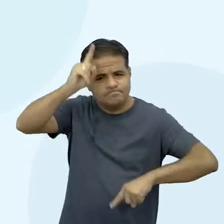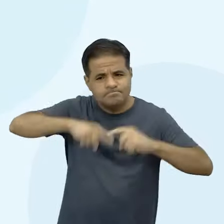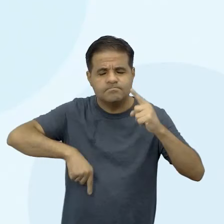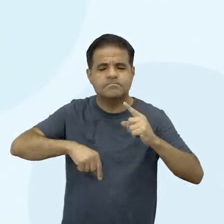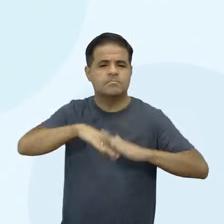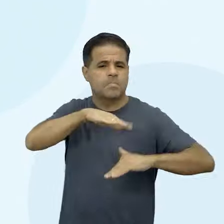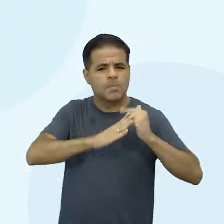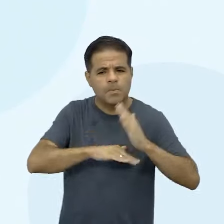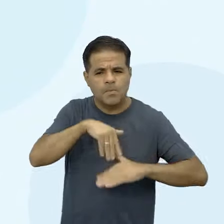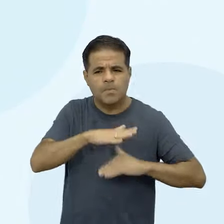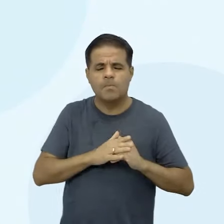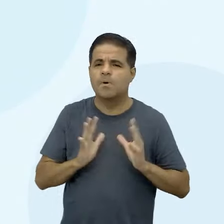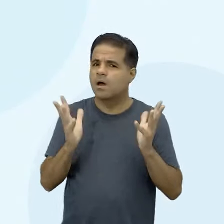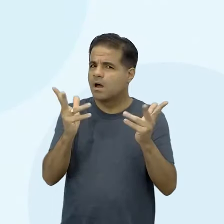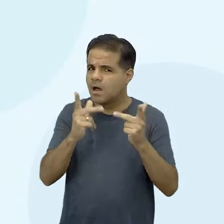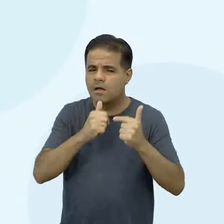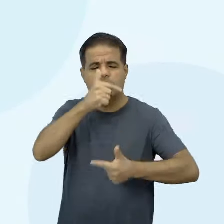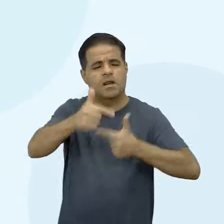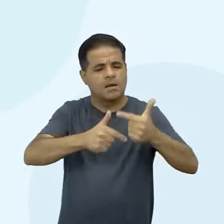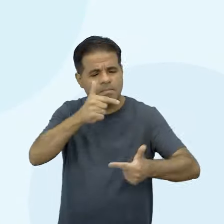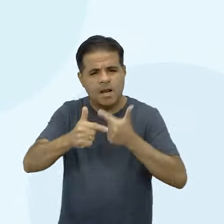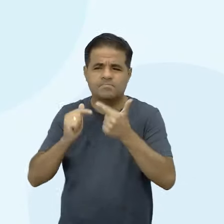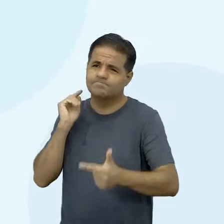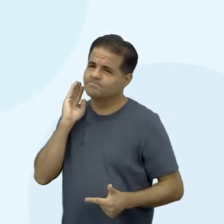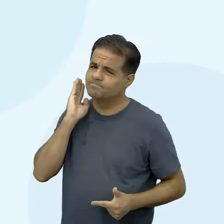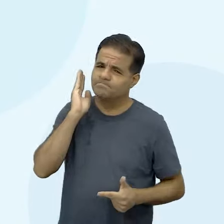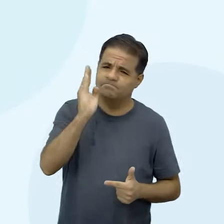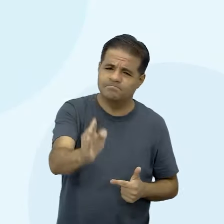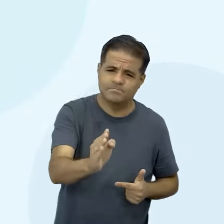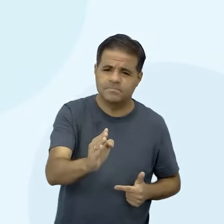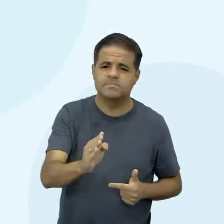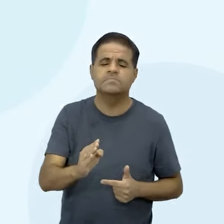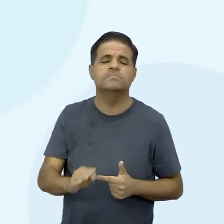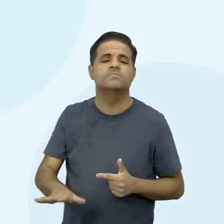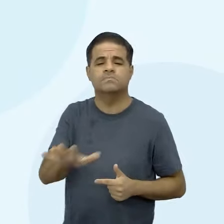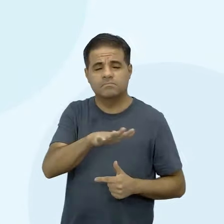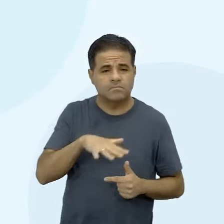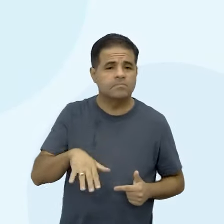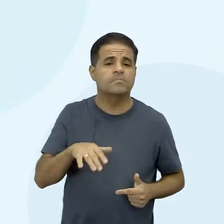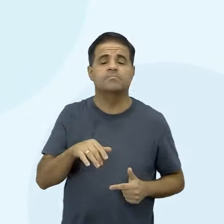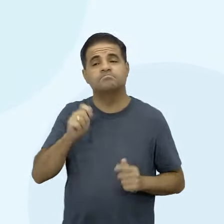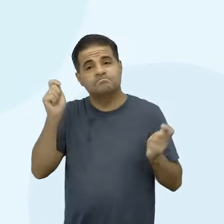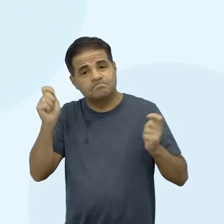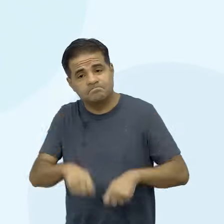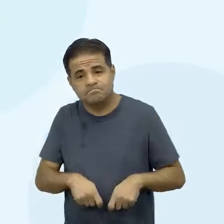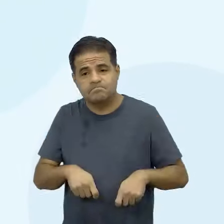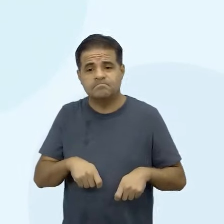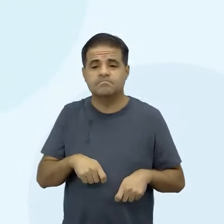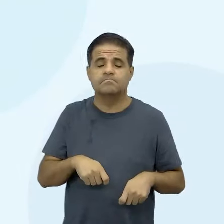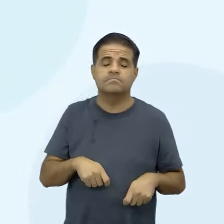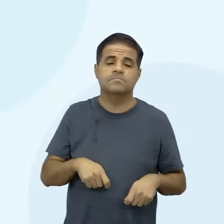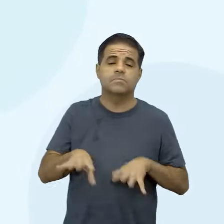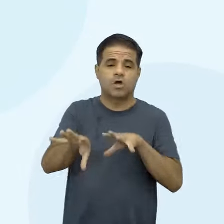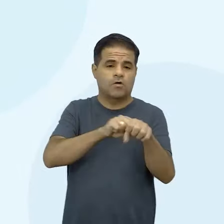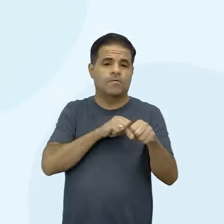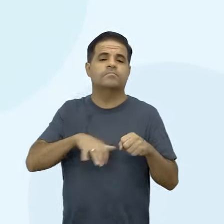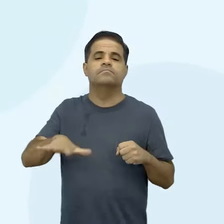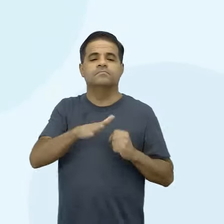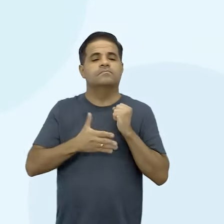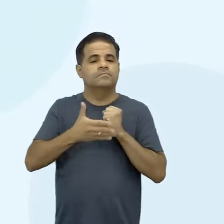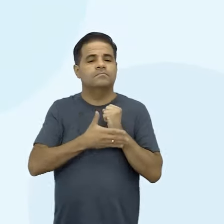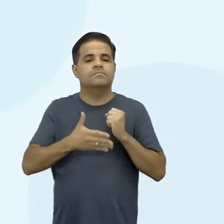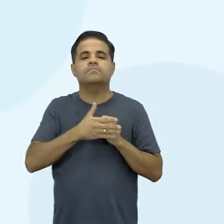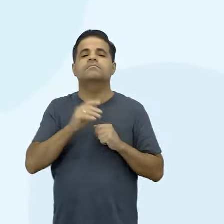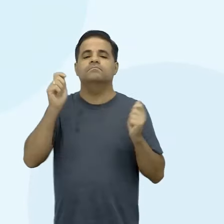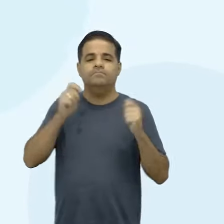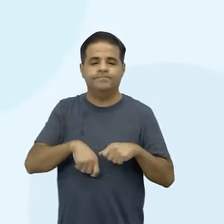e habilidades, né, trabalhadas diretamente nesse componente, seja da formação geral básica,